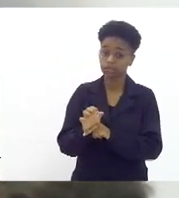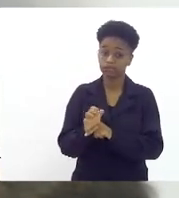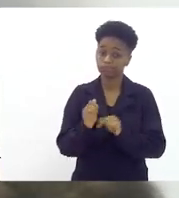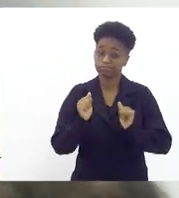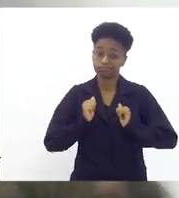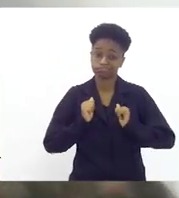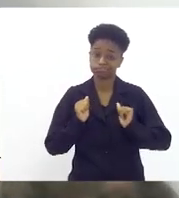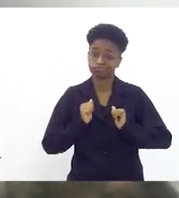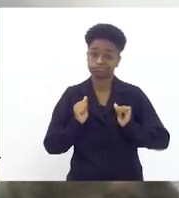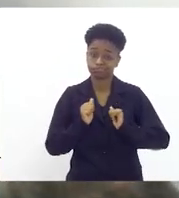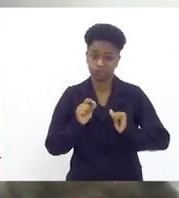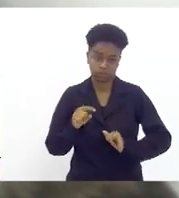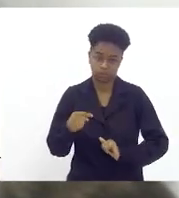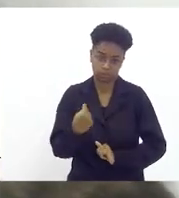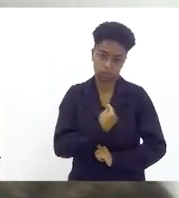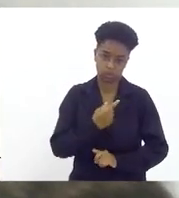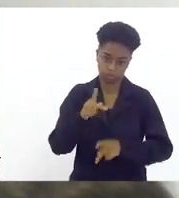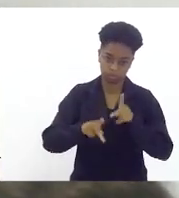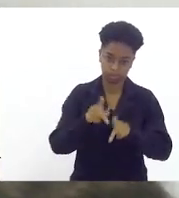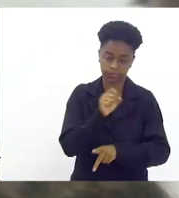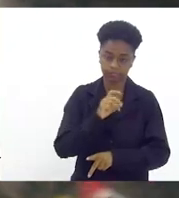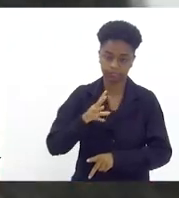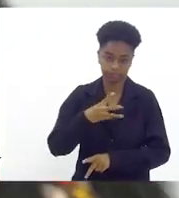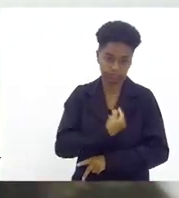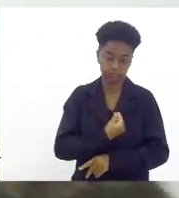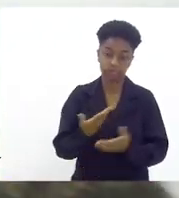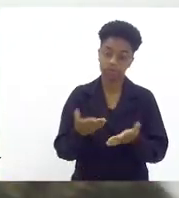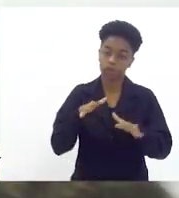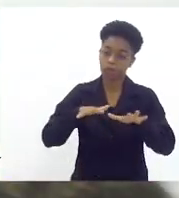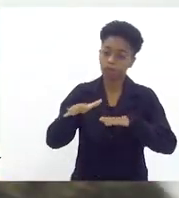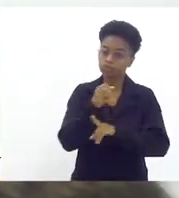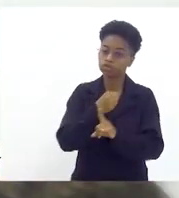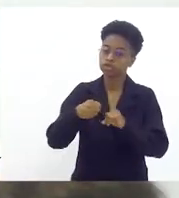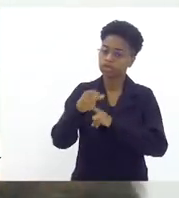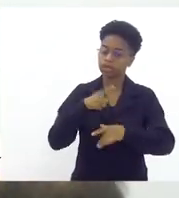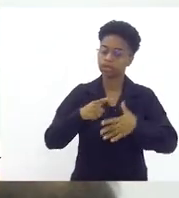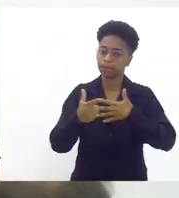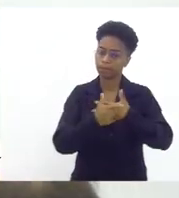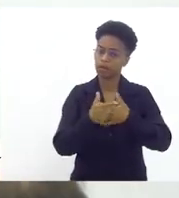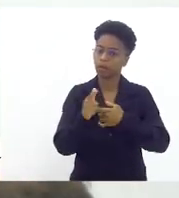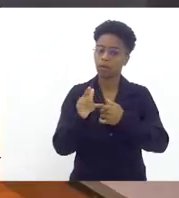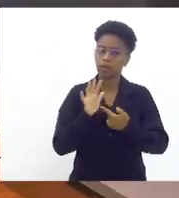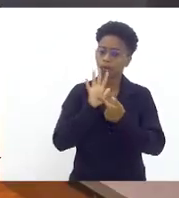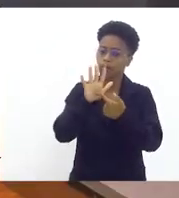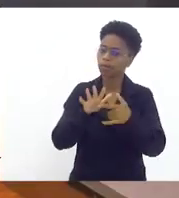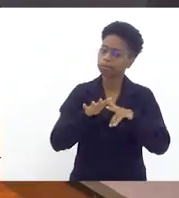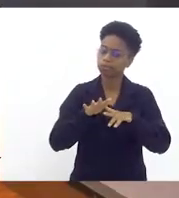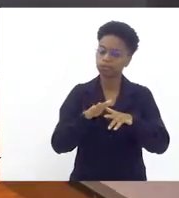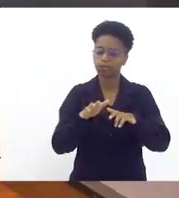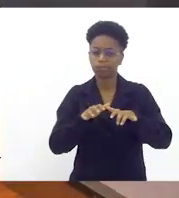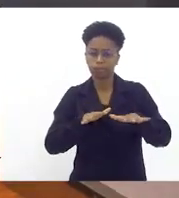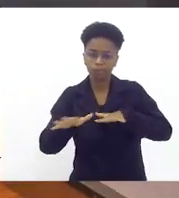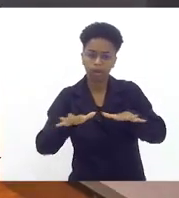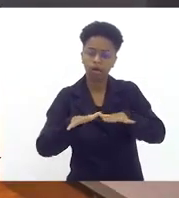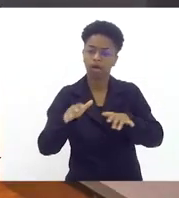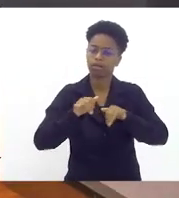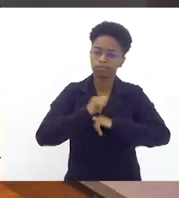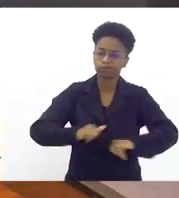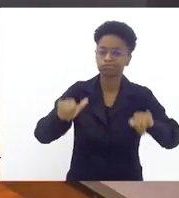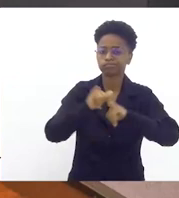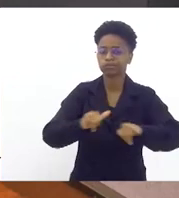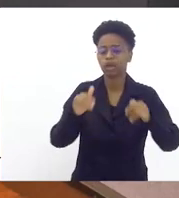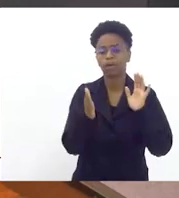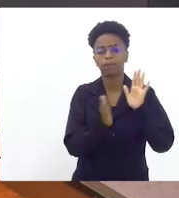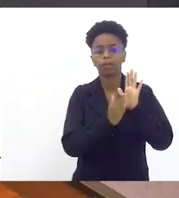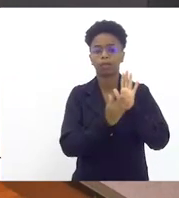gente. Então, é muito importante, acaba que o movimento social tem muito esse papel, né, de trazer, de fazer audiências, de propor